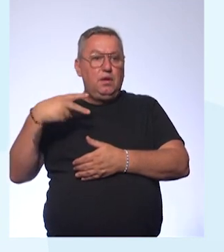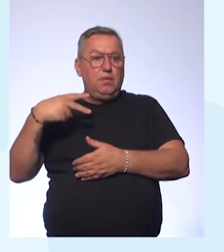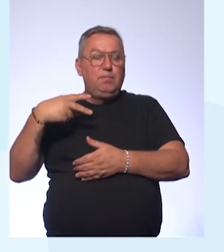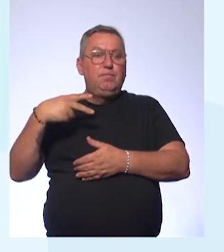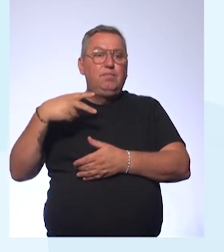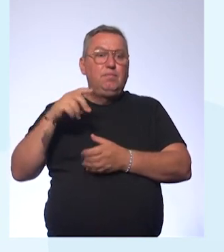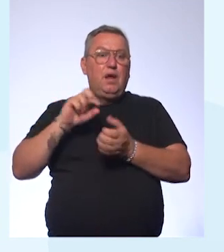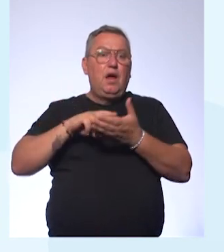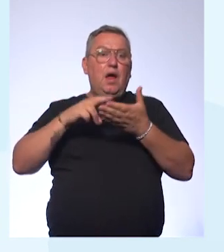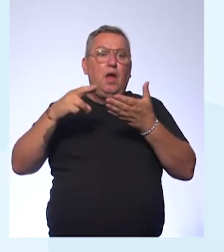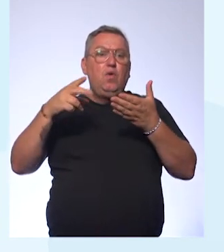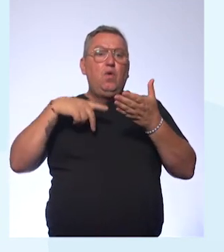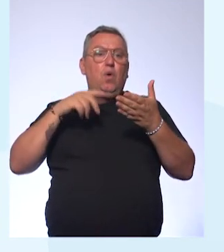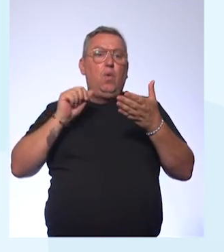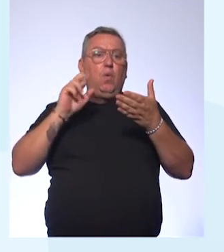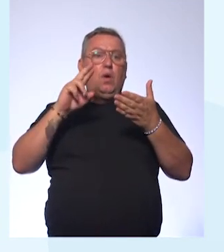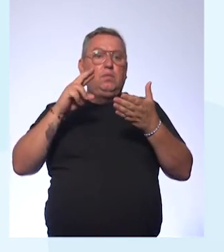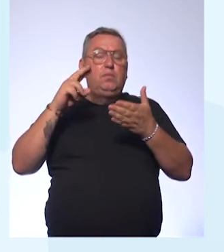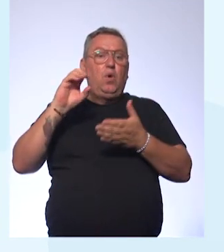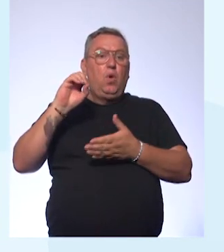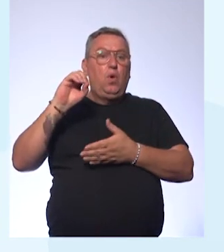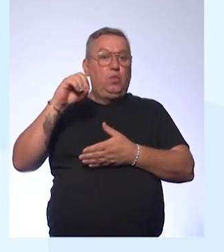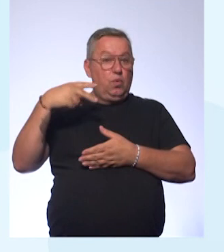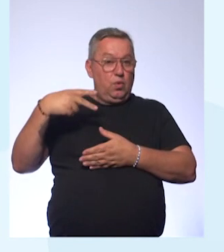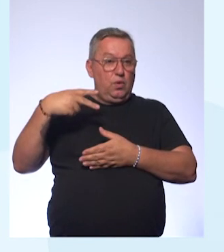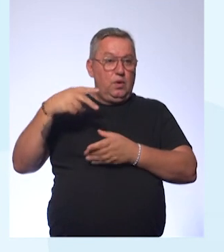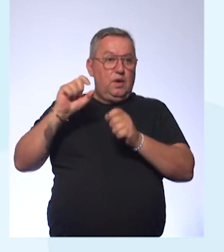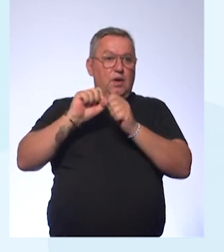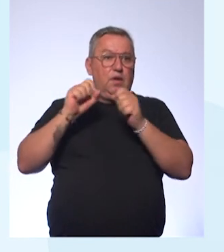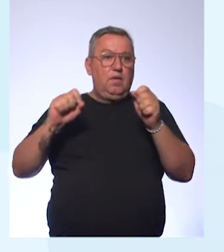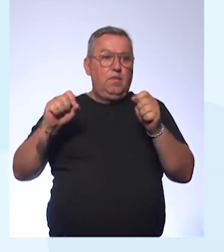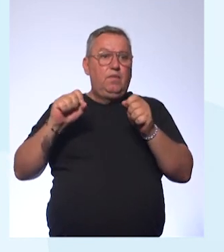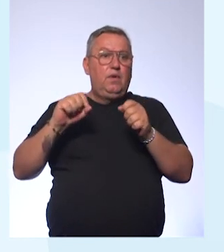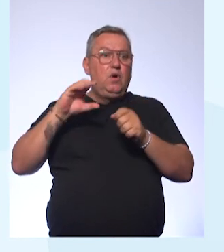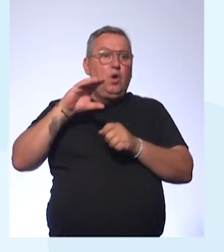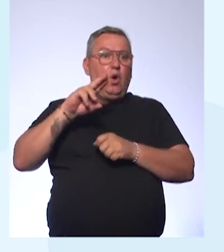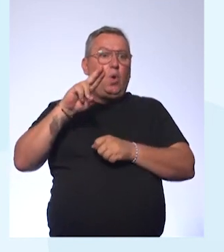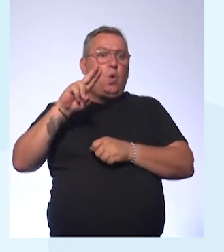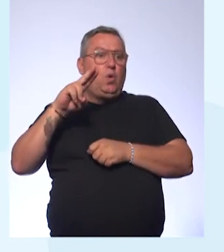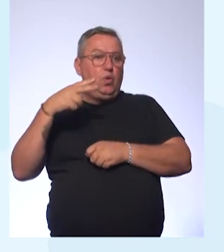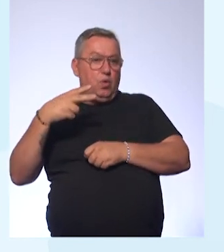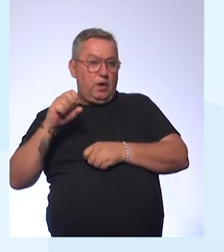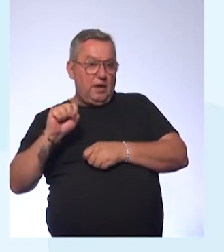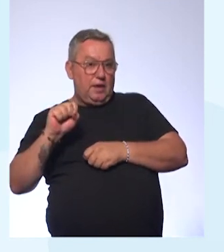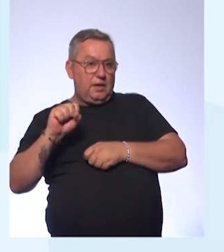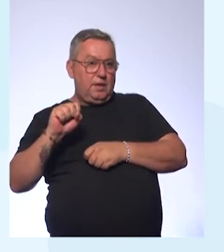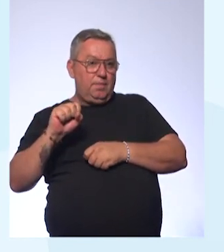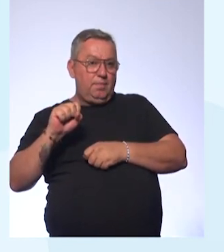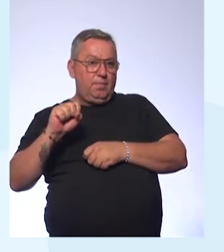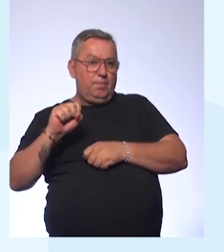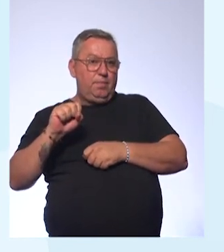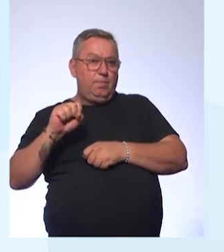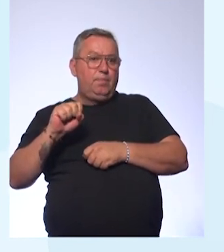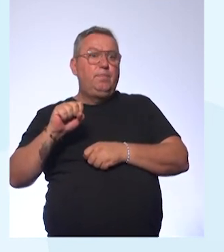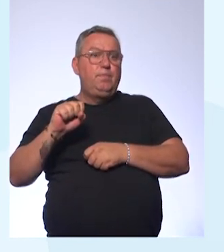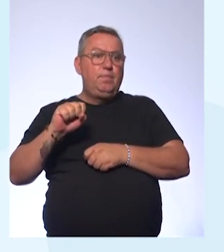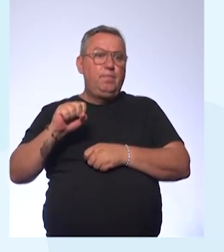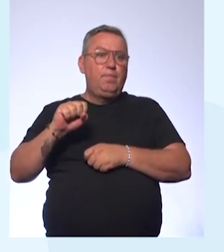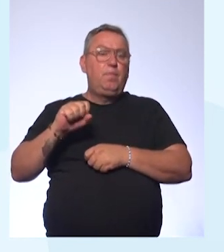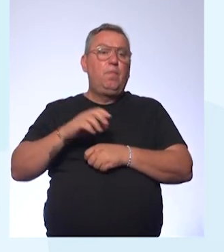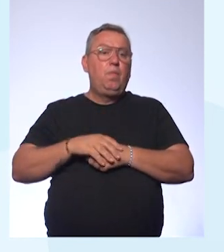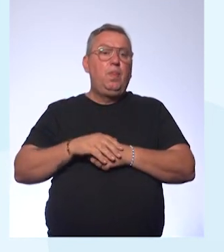CuFes2, reage com o oxigênio O2 e produz sulfeto de cobre 1, C2 ou